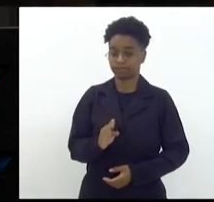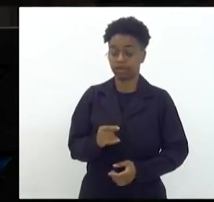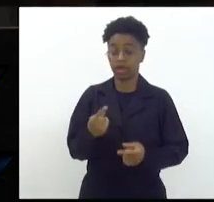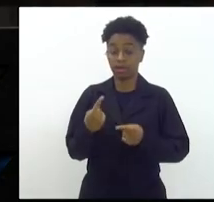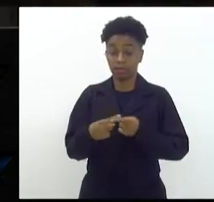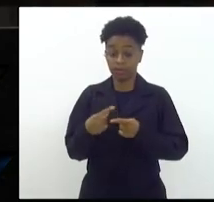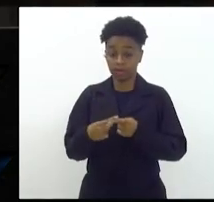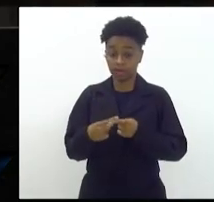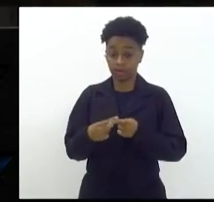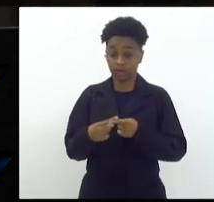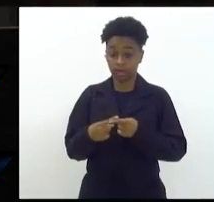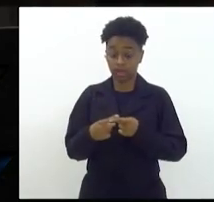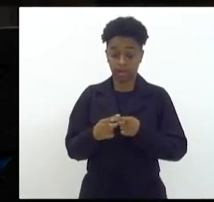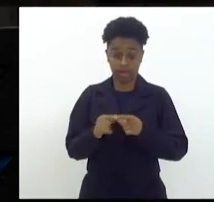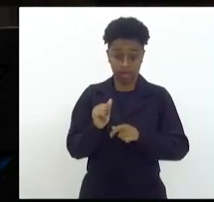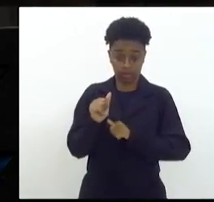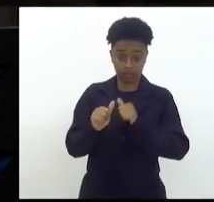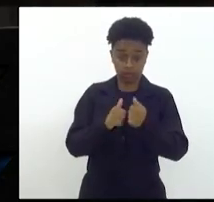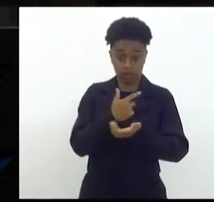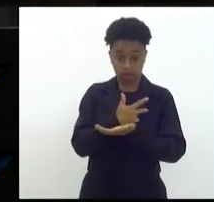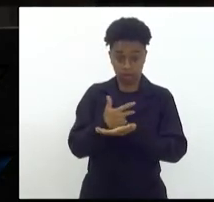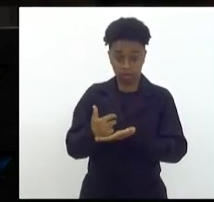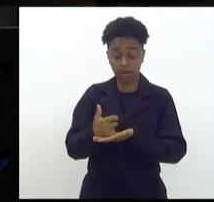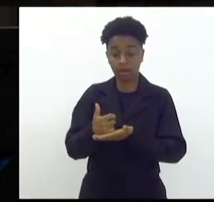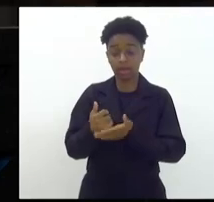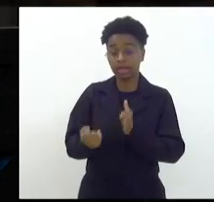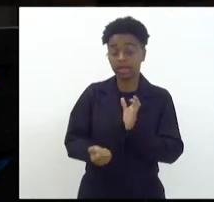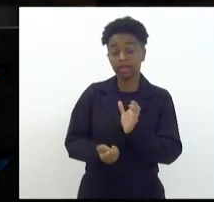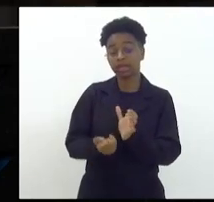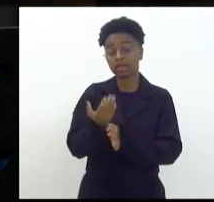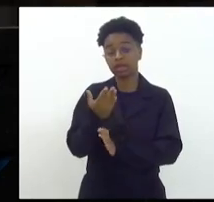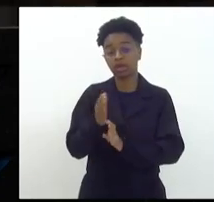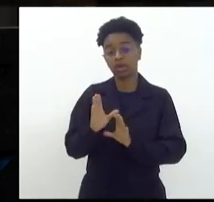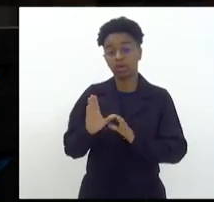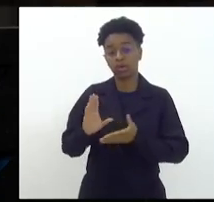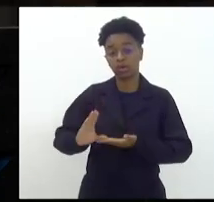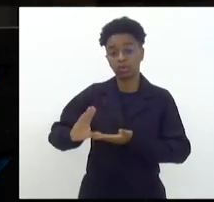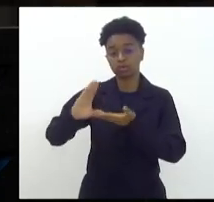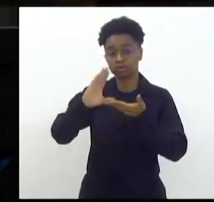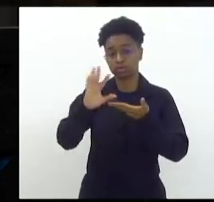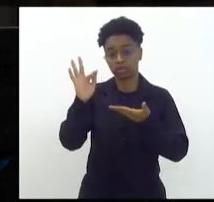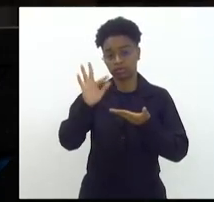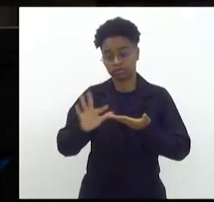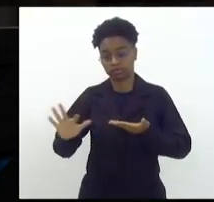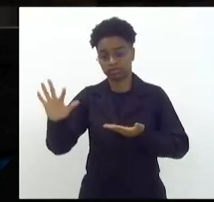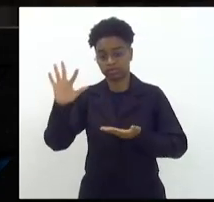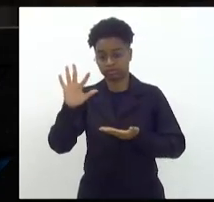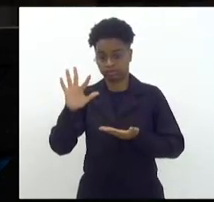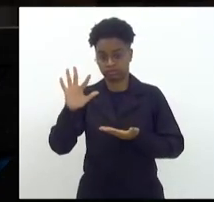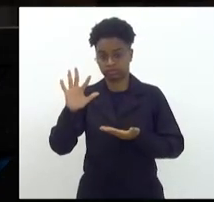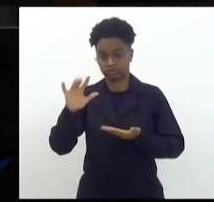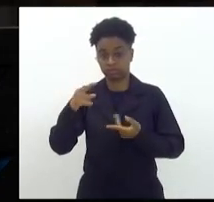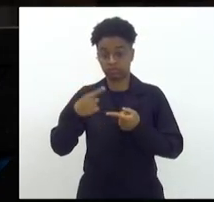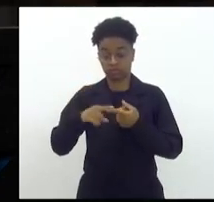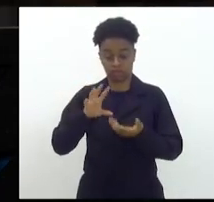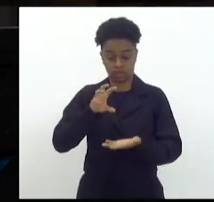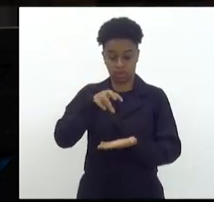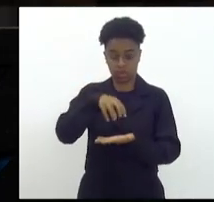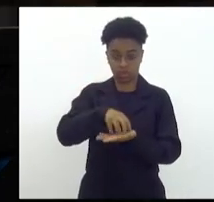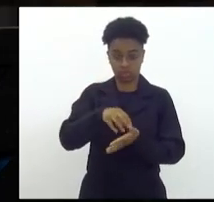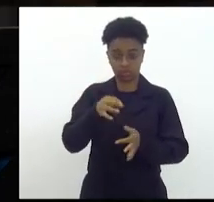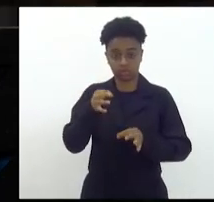a reforma tributária cria um conselho federativo que o órgão